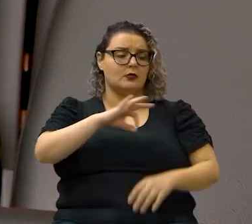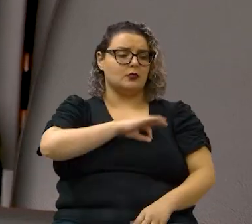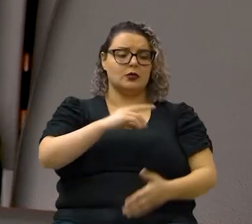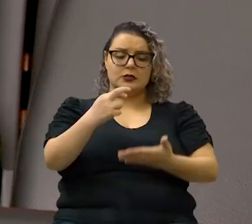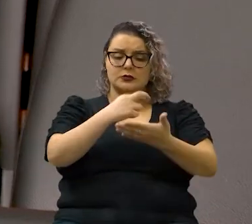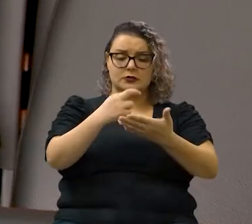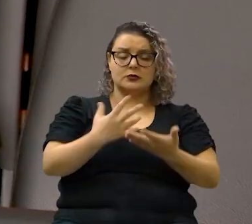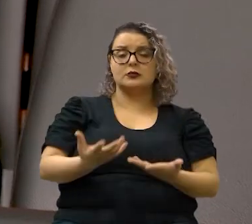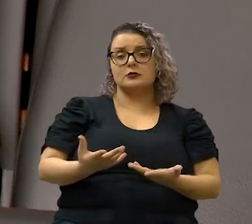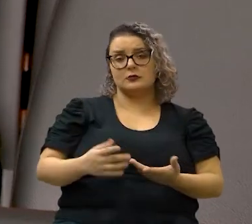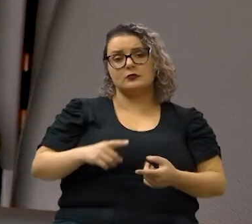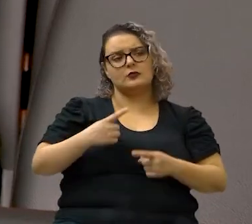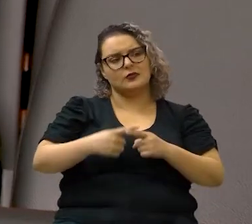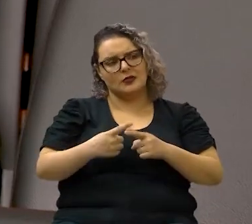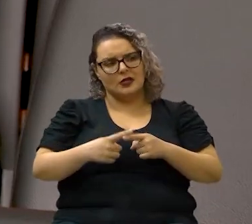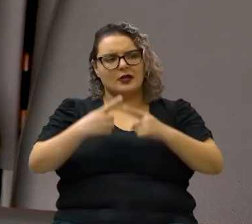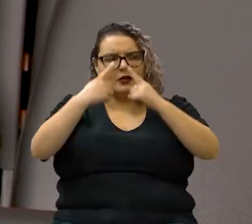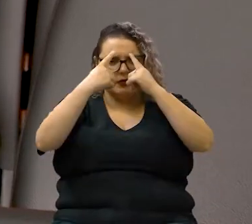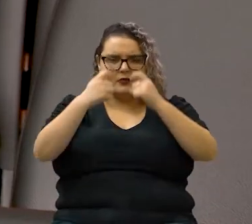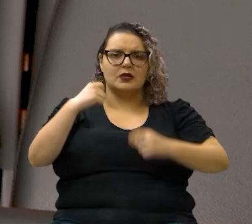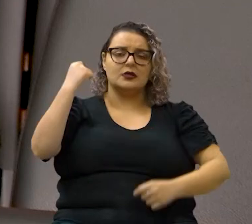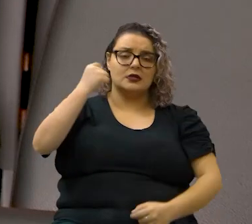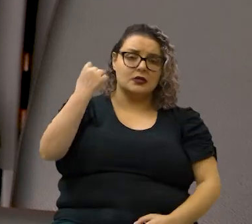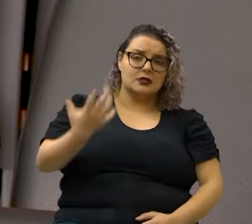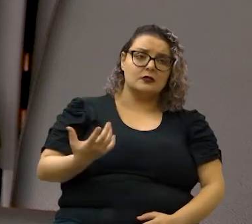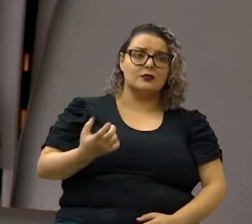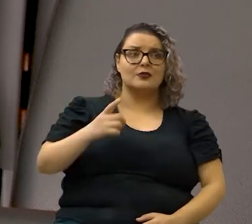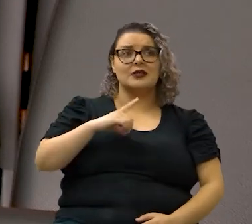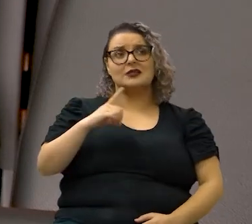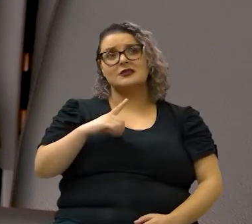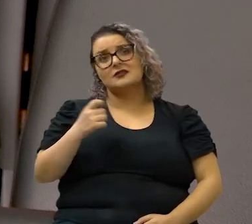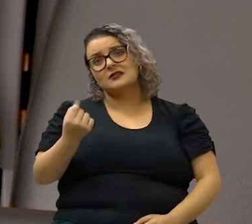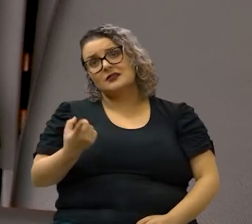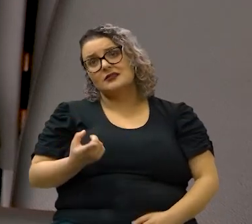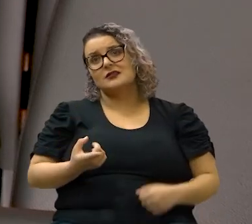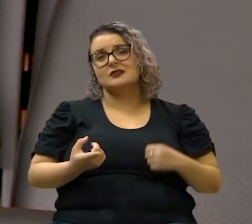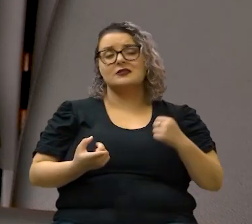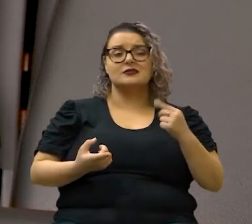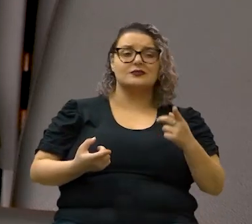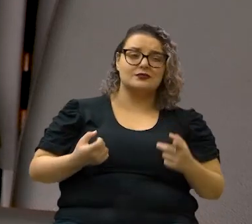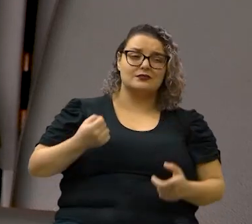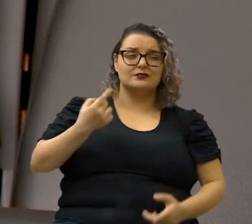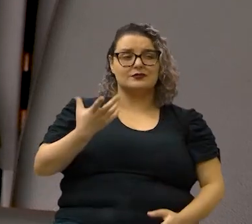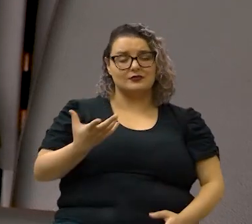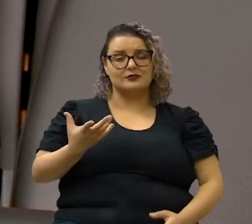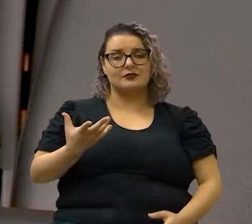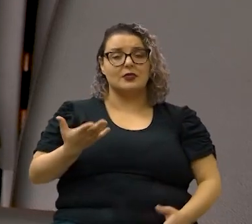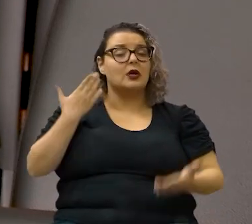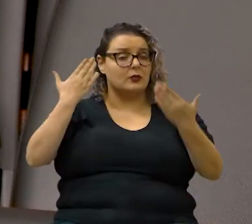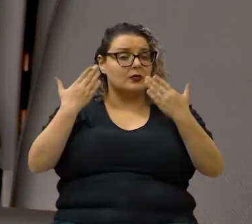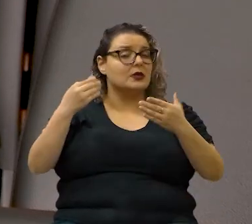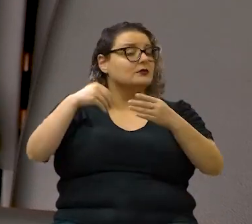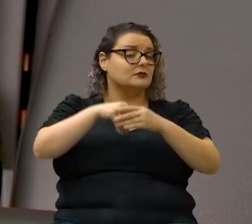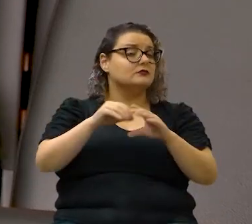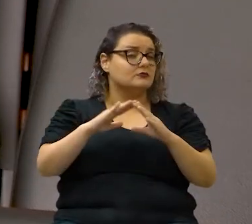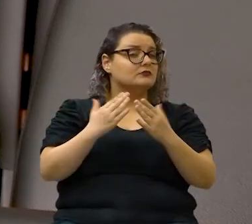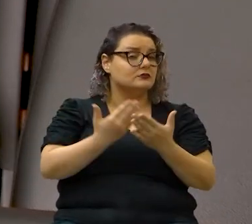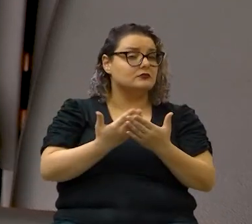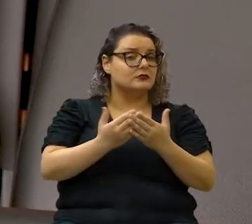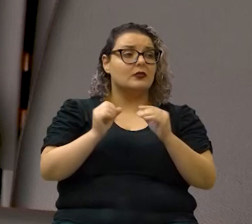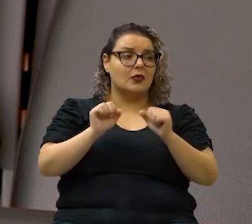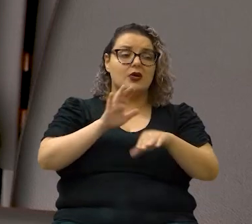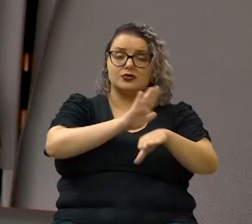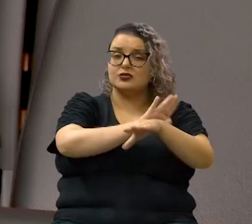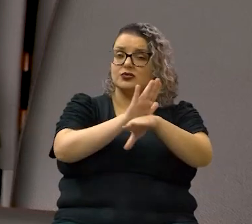caso de violência muito grave, né? Mas tem casos mas o psicólogo, mesmo nesses casos,